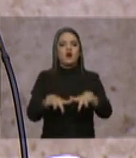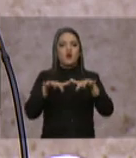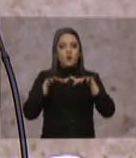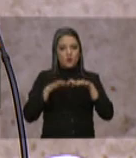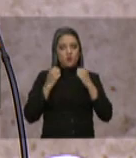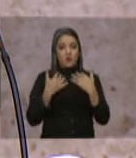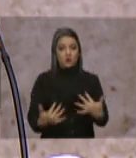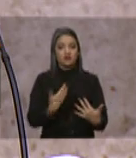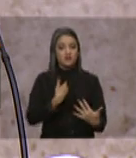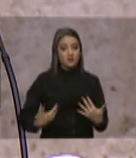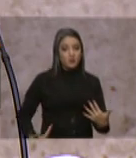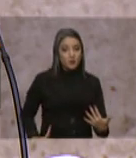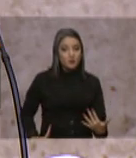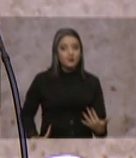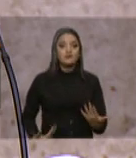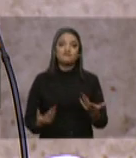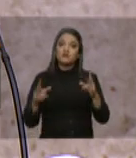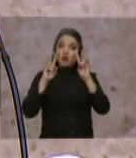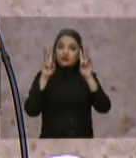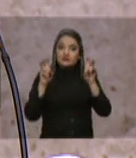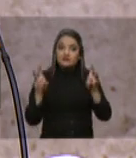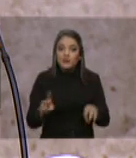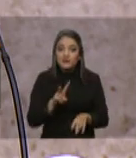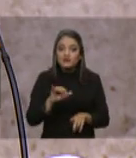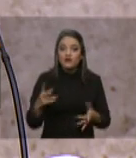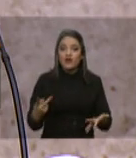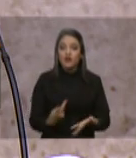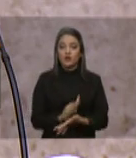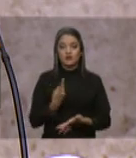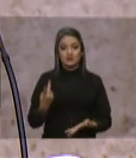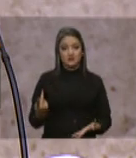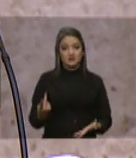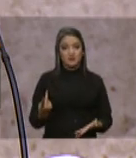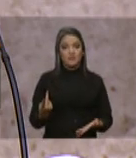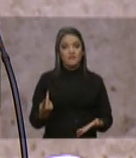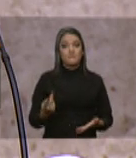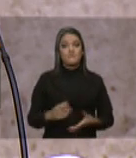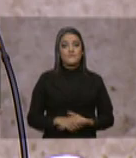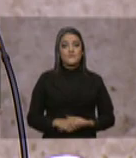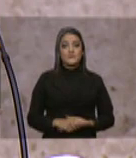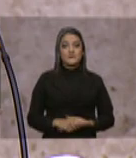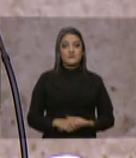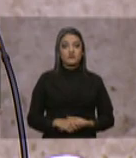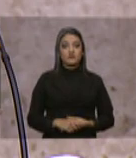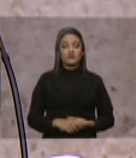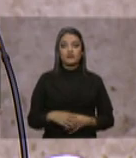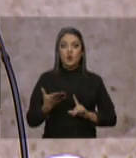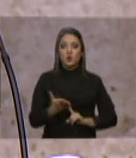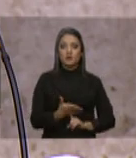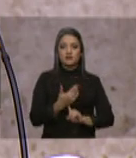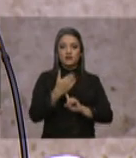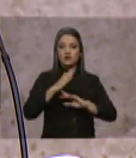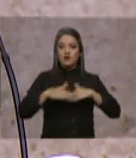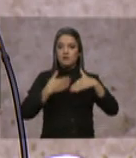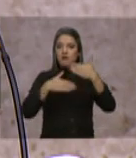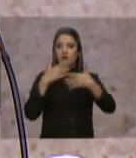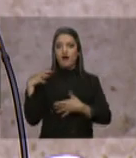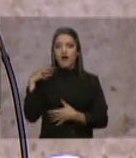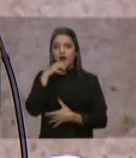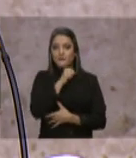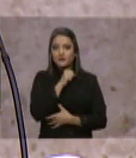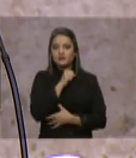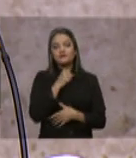são temas que estão aí e que com a velocidade Desse nosso avanço tecnológico cada vez